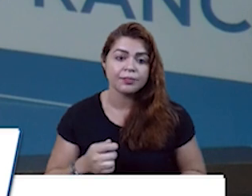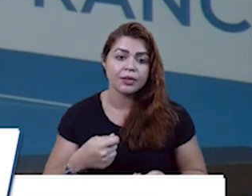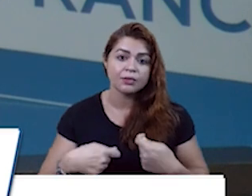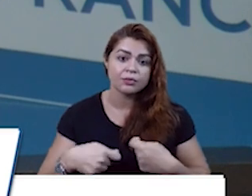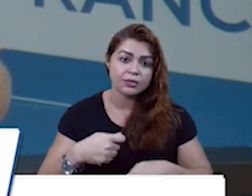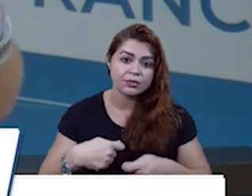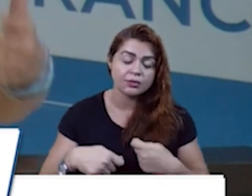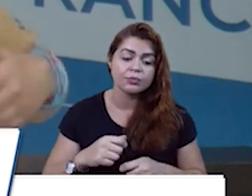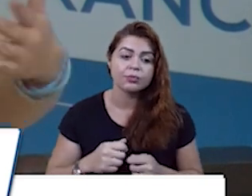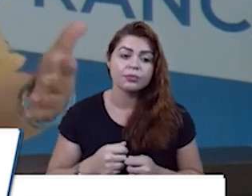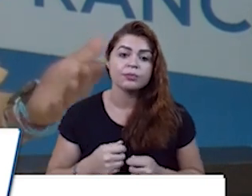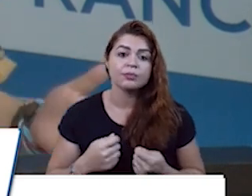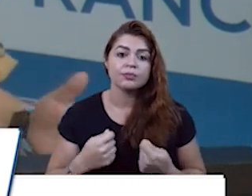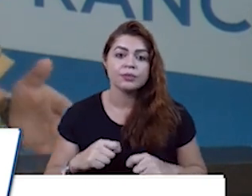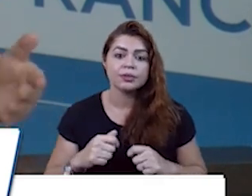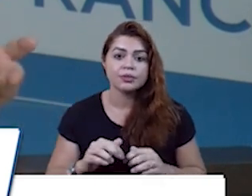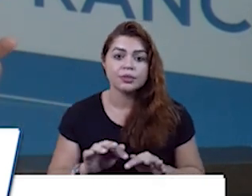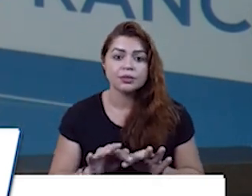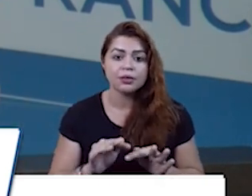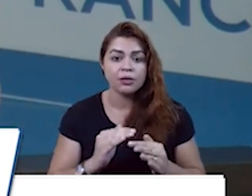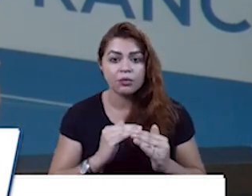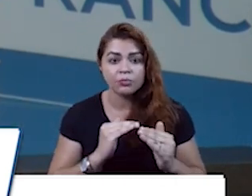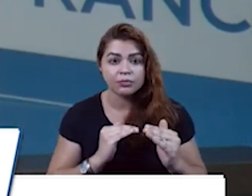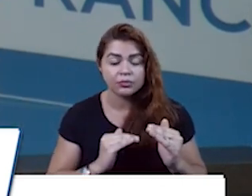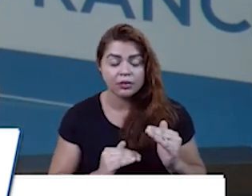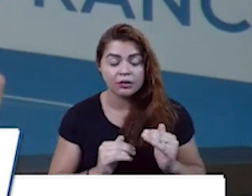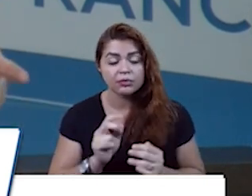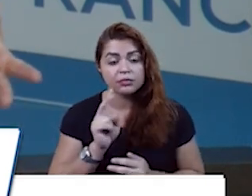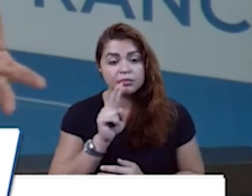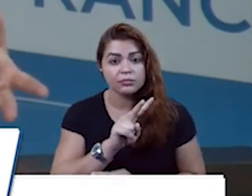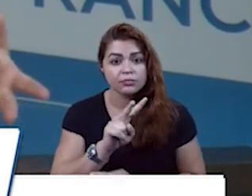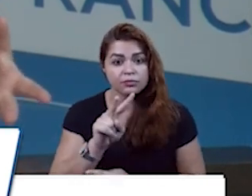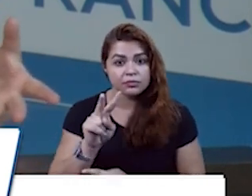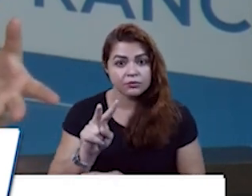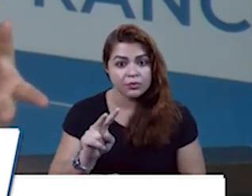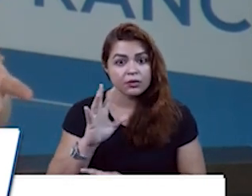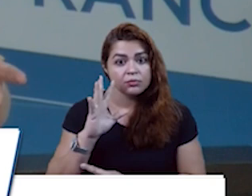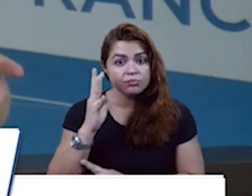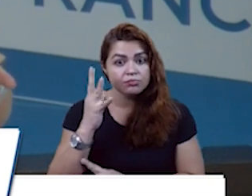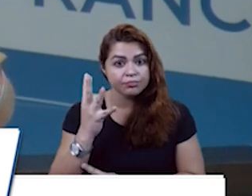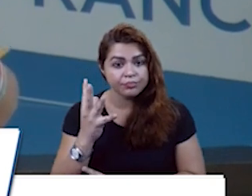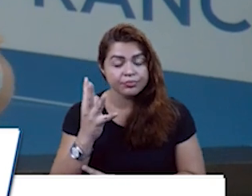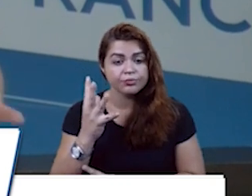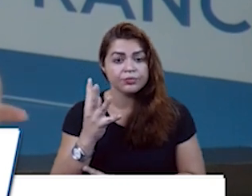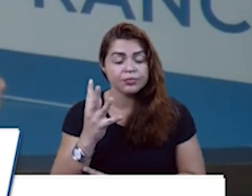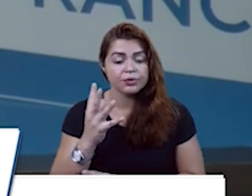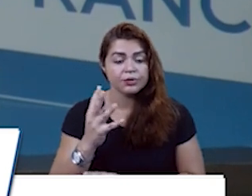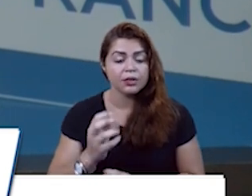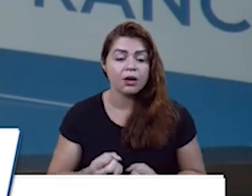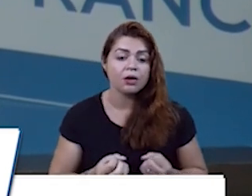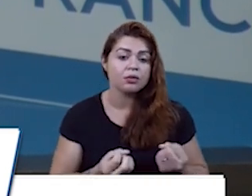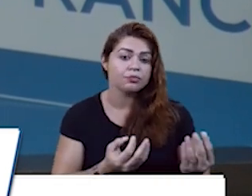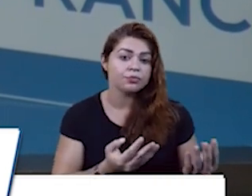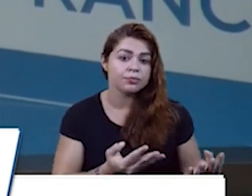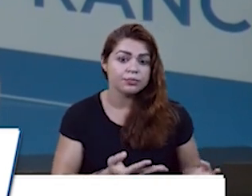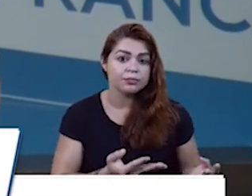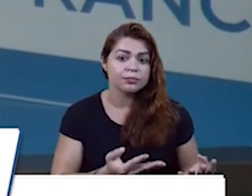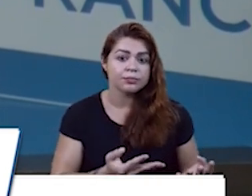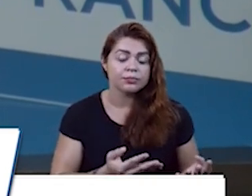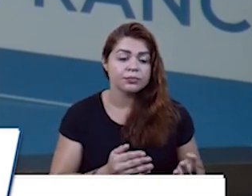momento de olhar a situação que está posta e que a gente está oferecendo, vai oferecer ao final desse processo